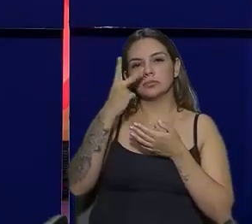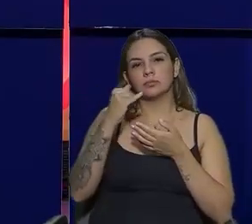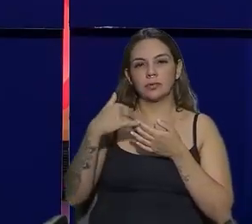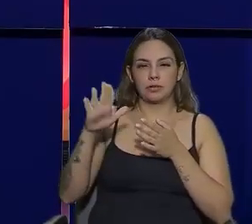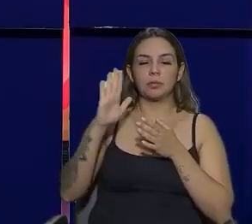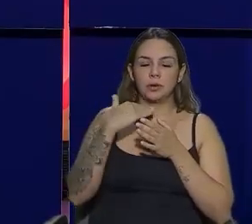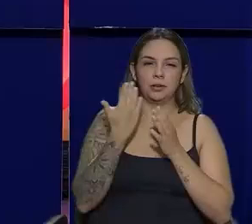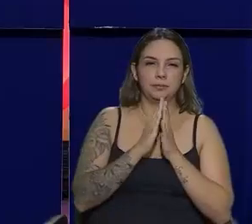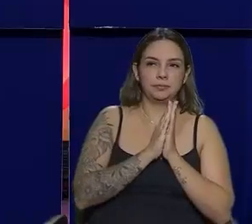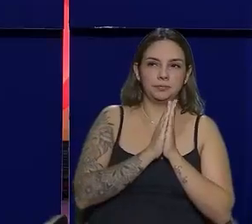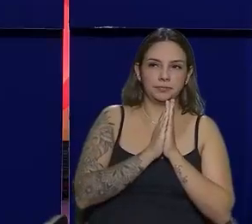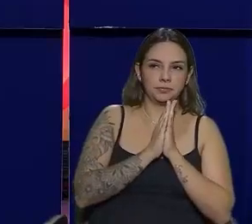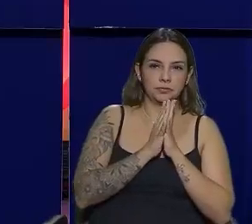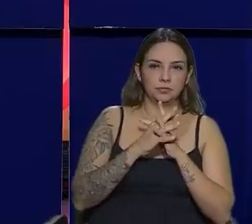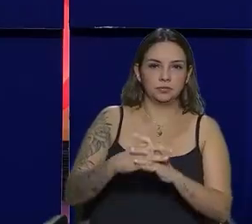pai que se vai.